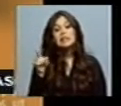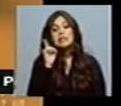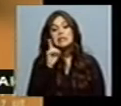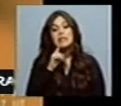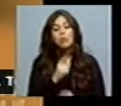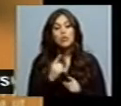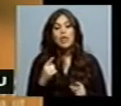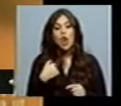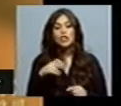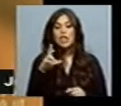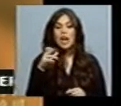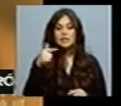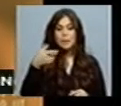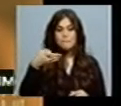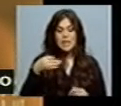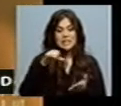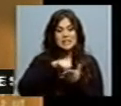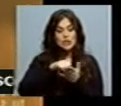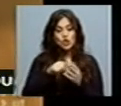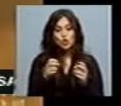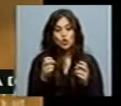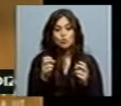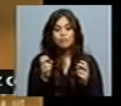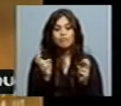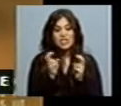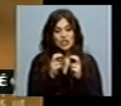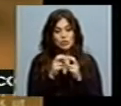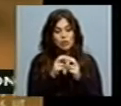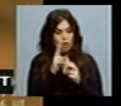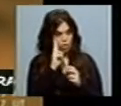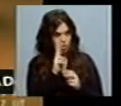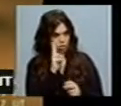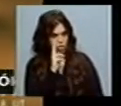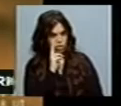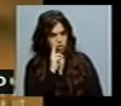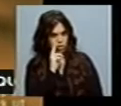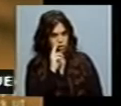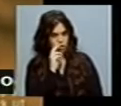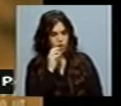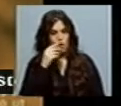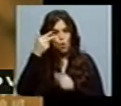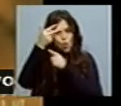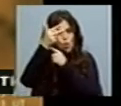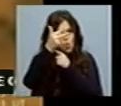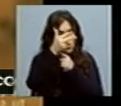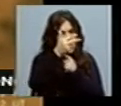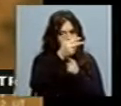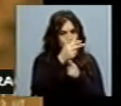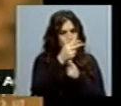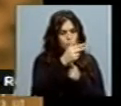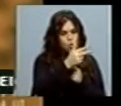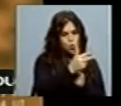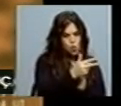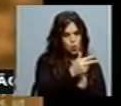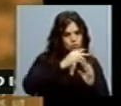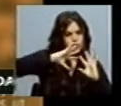precisamente com a RTP no Centro Multimeios de Espinho a acompanhar precisamente a descida da sonda europeia Huygens na superfície